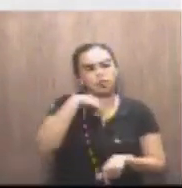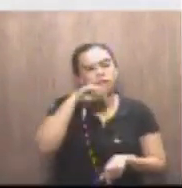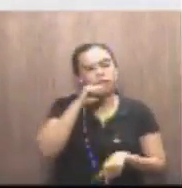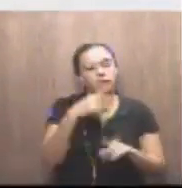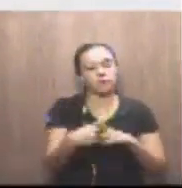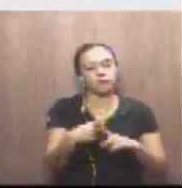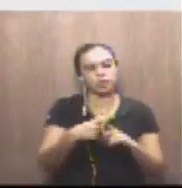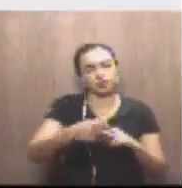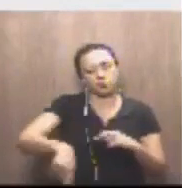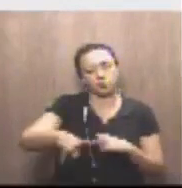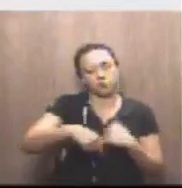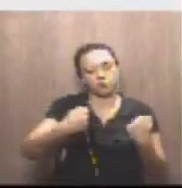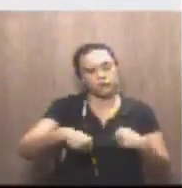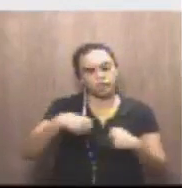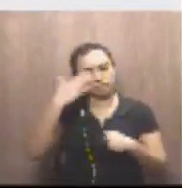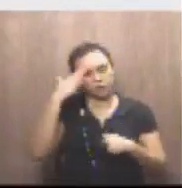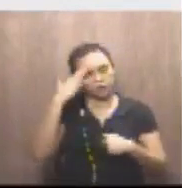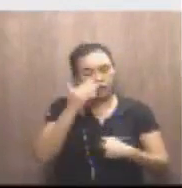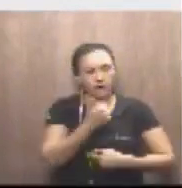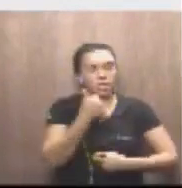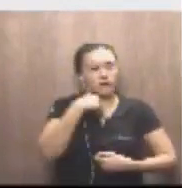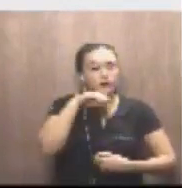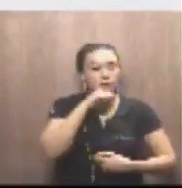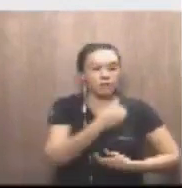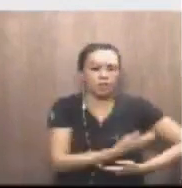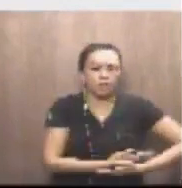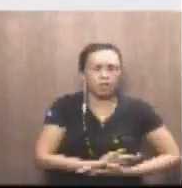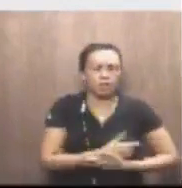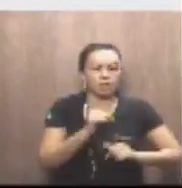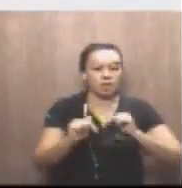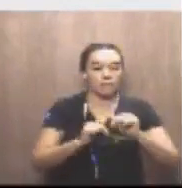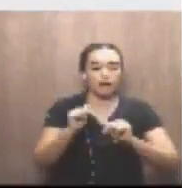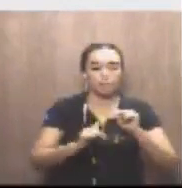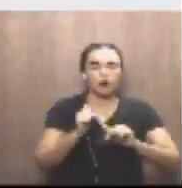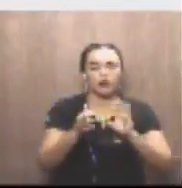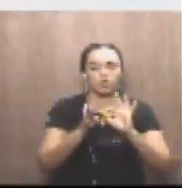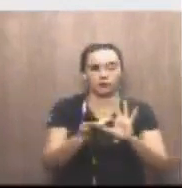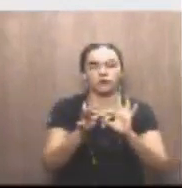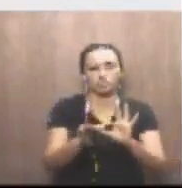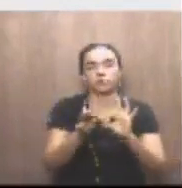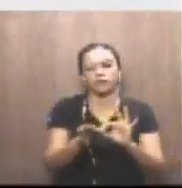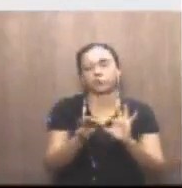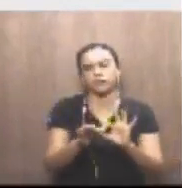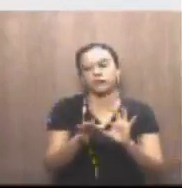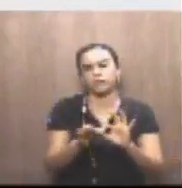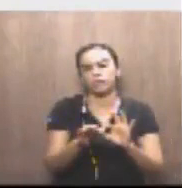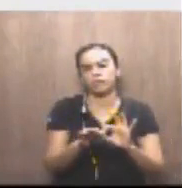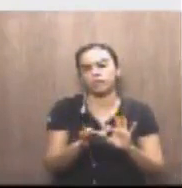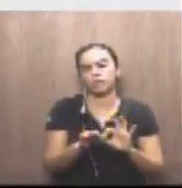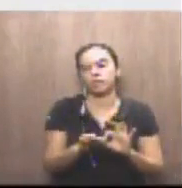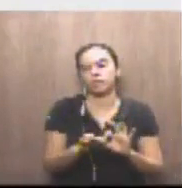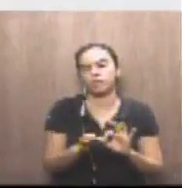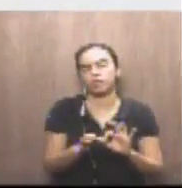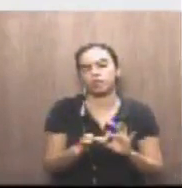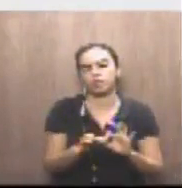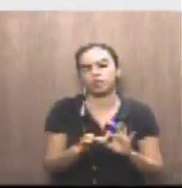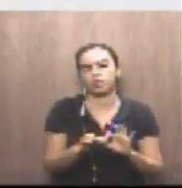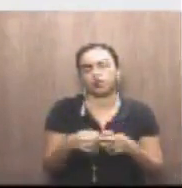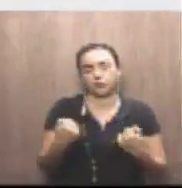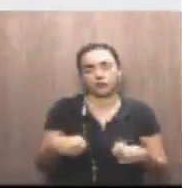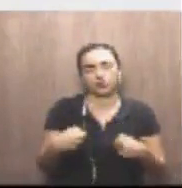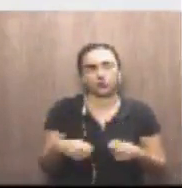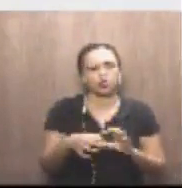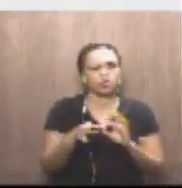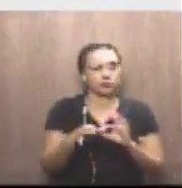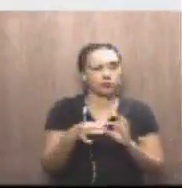nós precisamos entender que mãe e bebê estão trabalhando juntos, né? Está